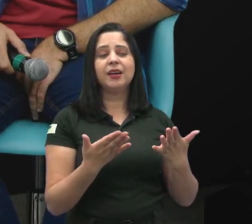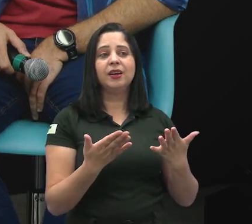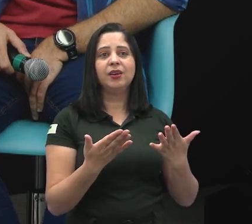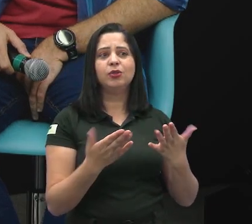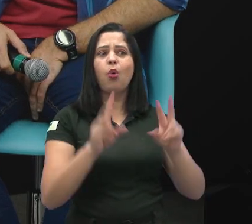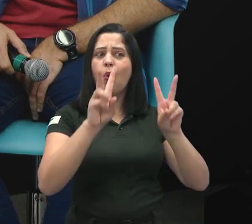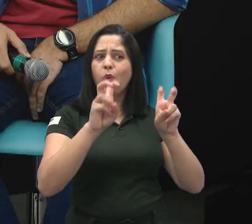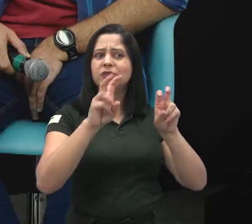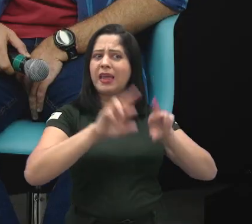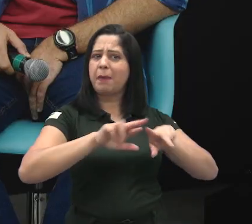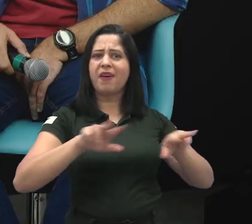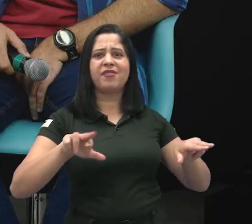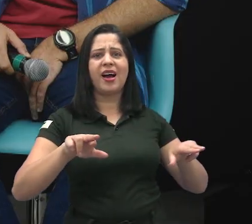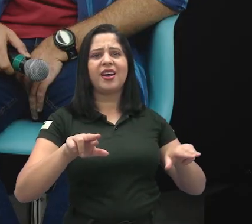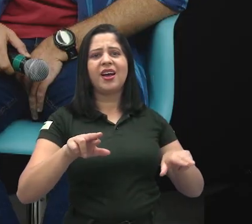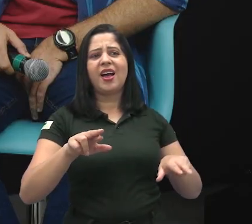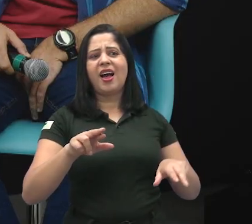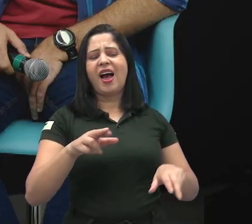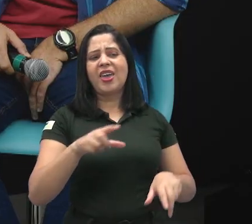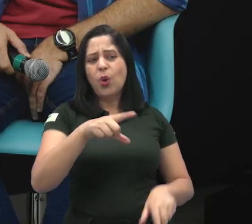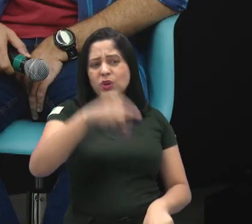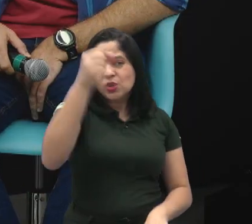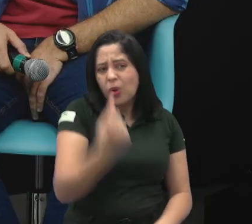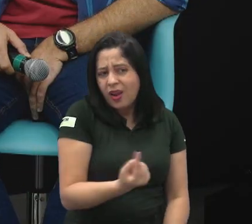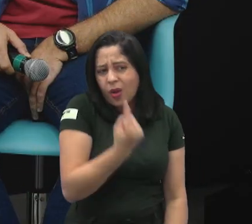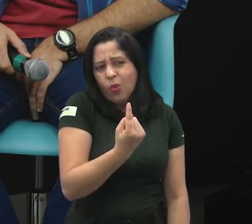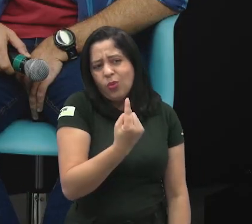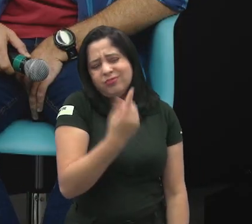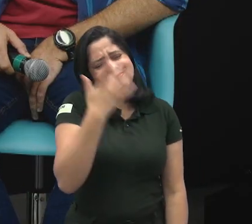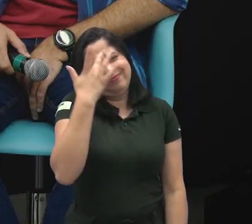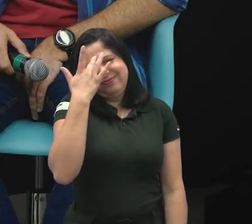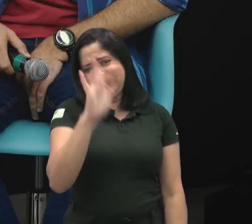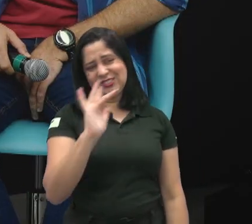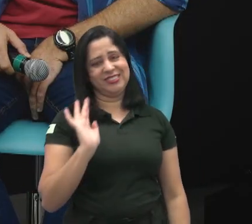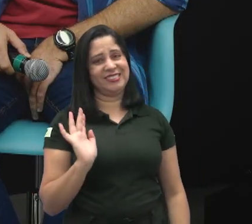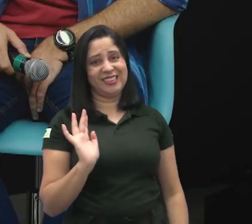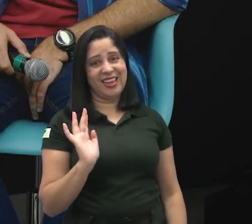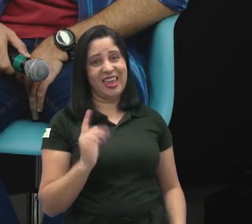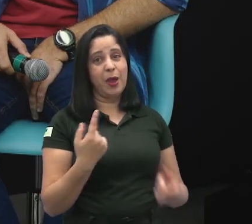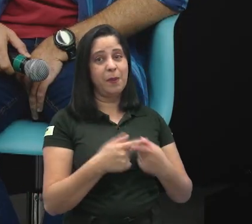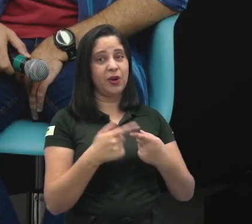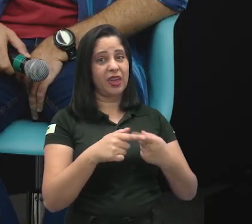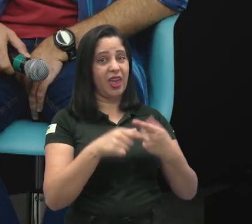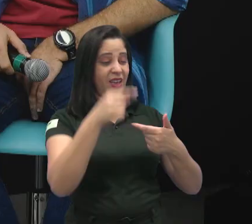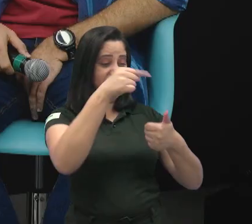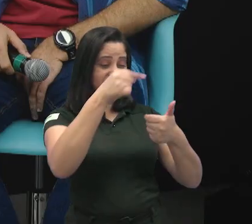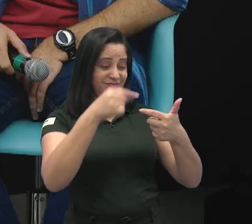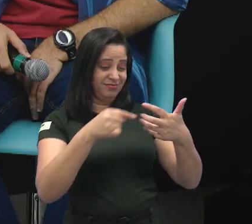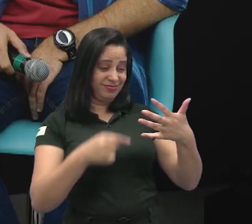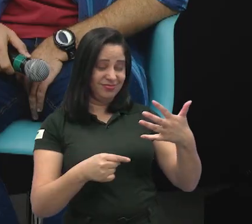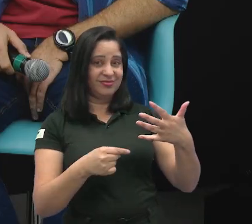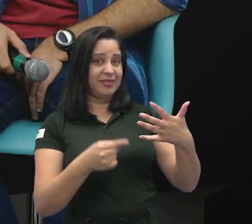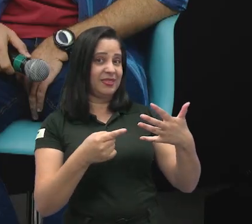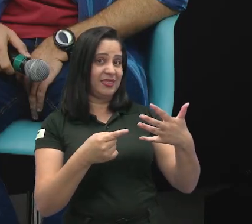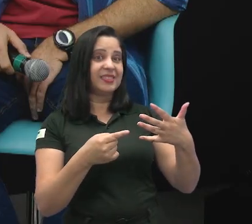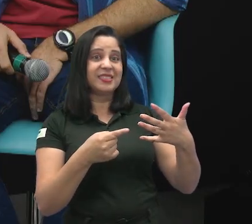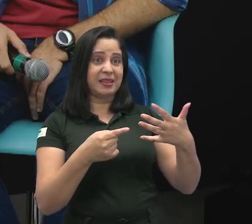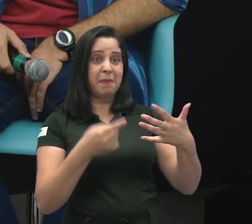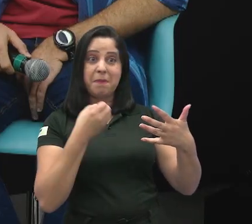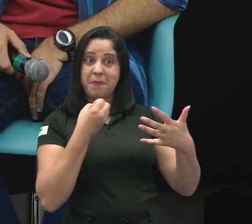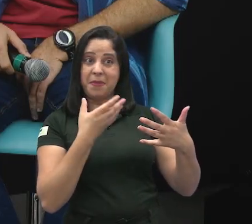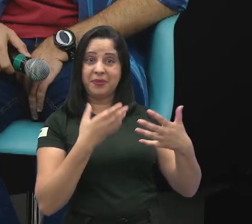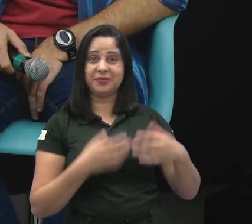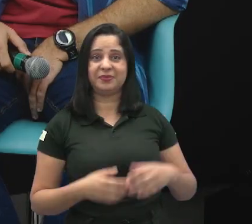muito diversificado e não dá para falar qual é a cena que mais se destacou. Eu acho que todas as cenas se destacaram e isso mostra a versatilidade da